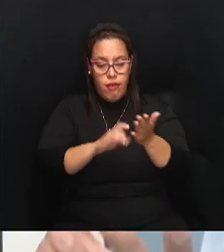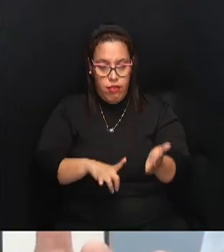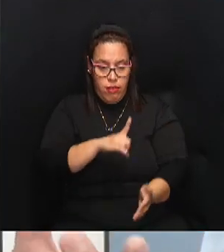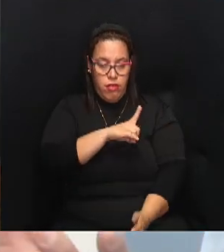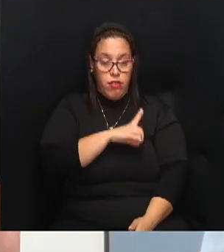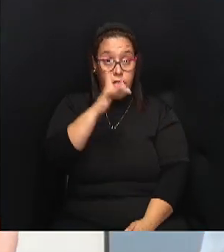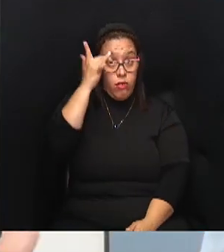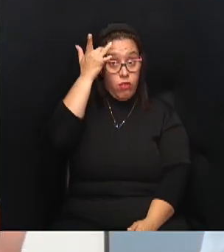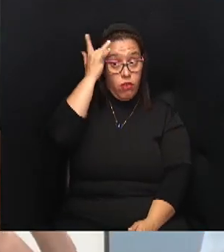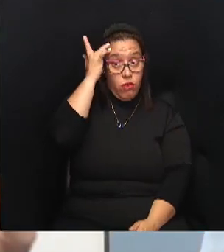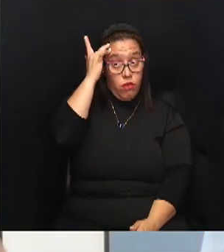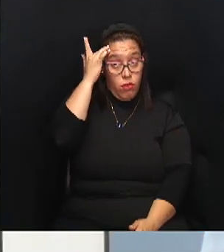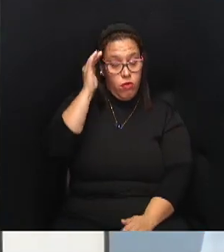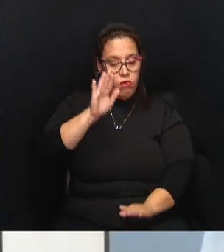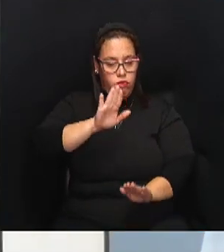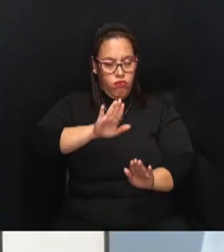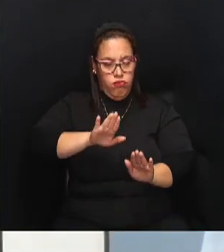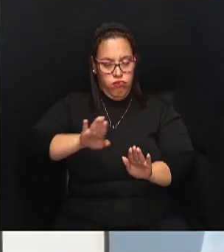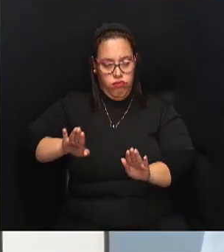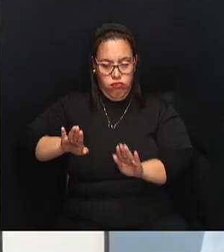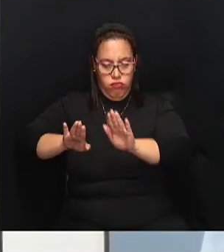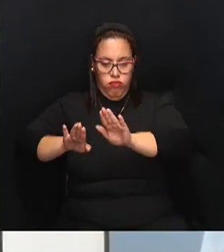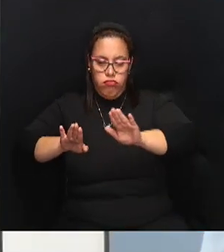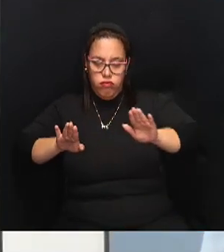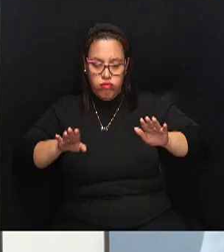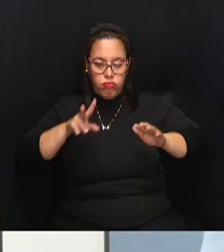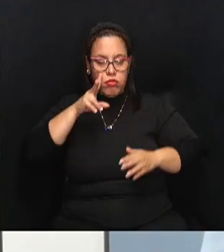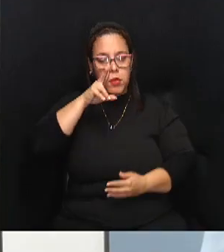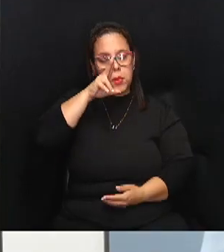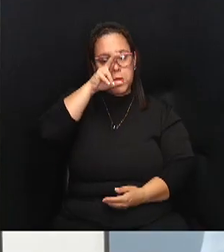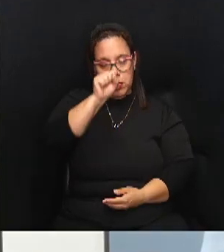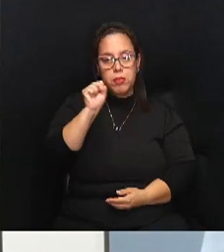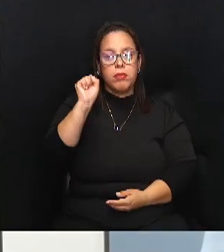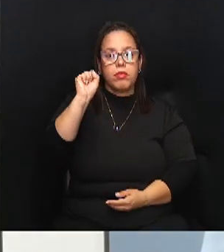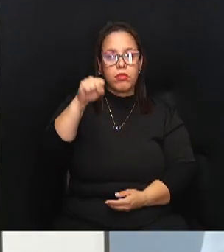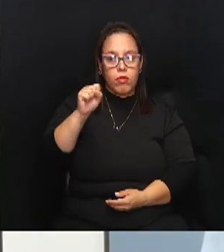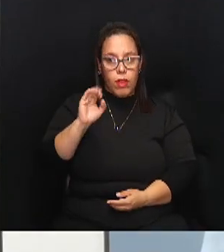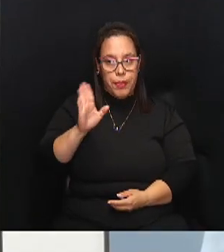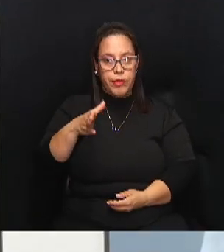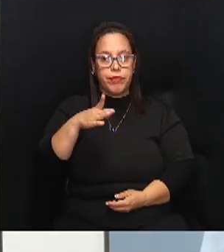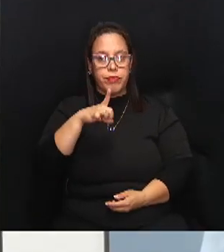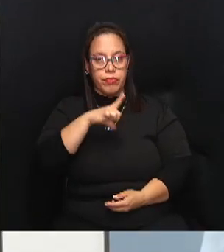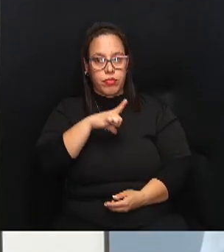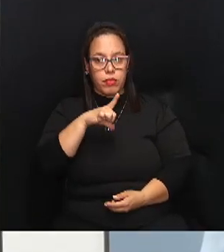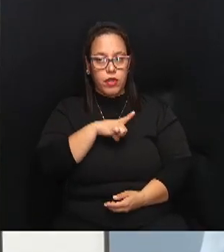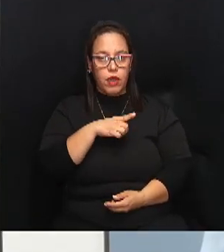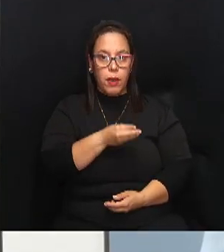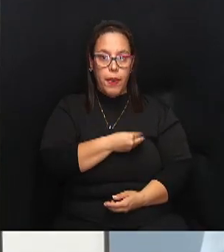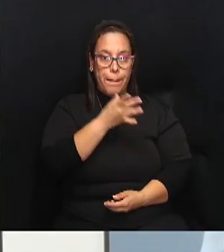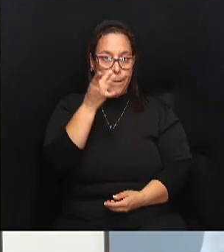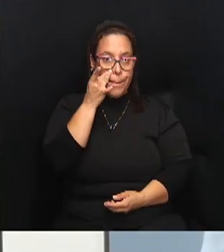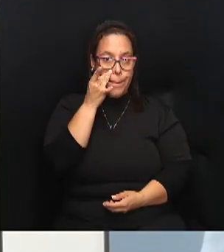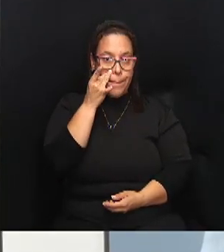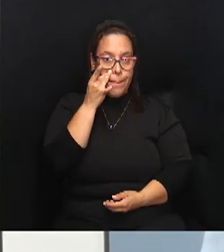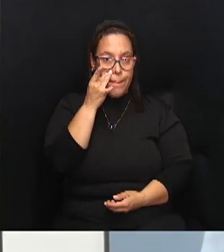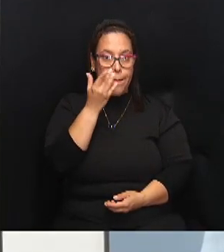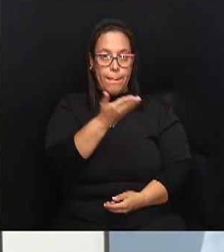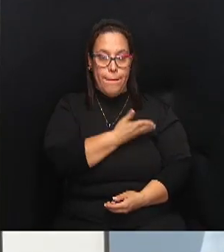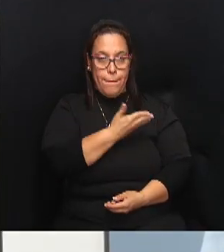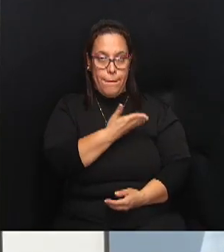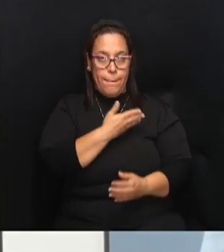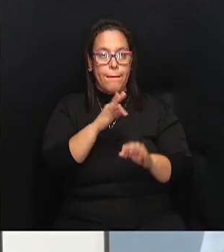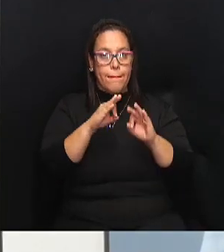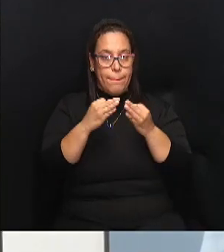são coisas paralelas, distintas, tem que fortalecer mesmo. Eu já tive e presenciei, né, amigos da